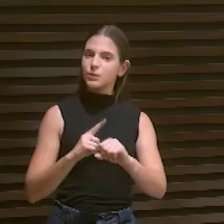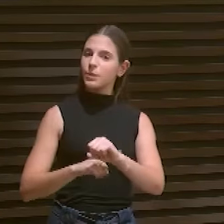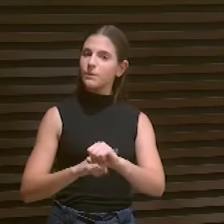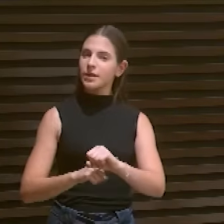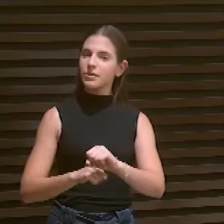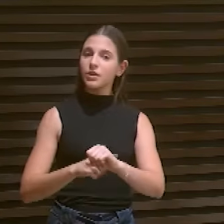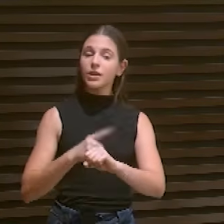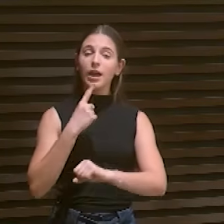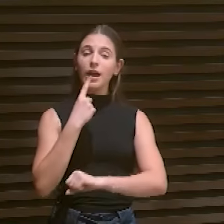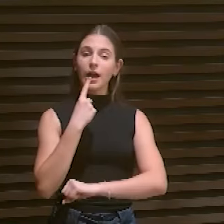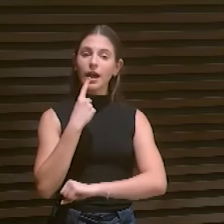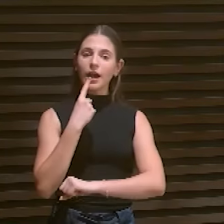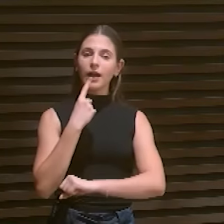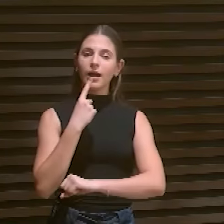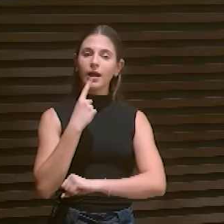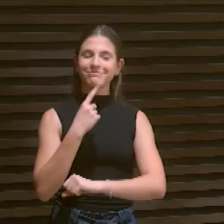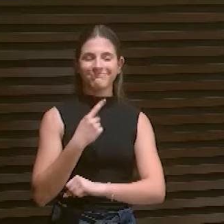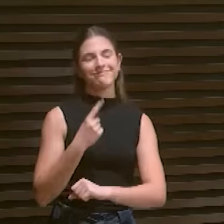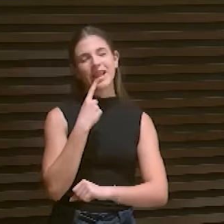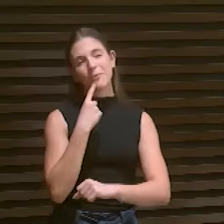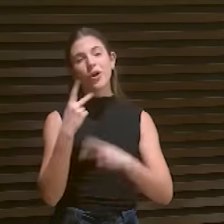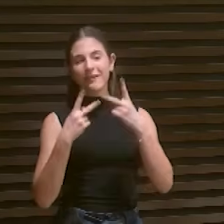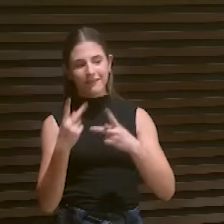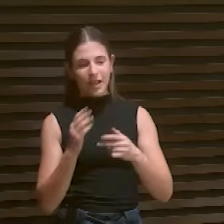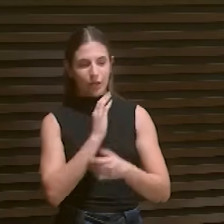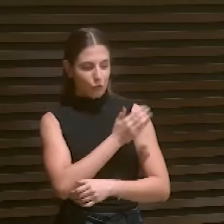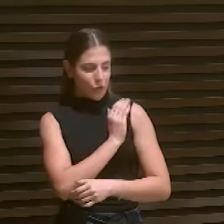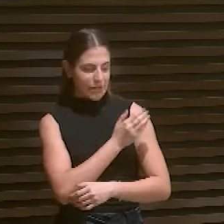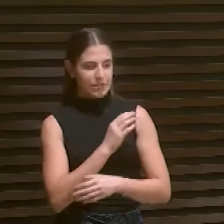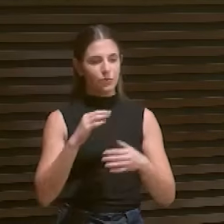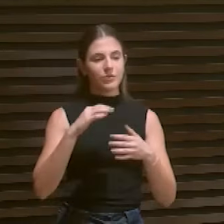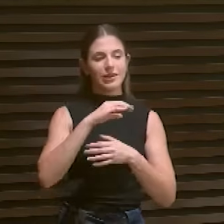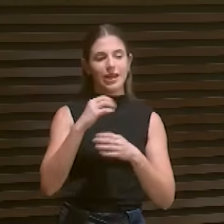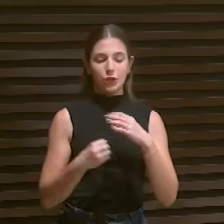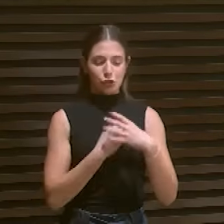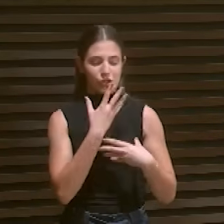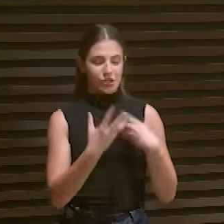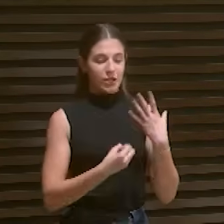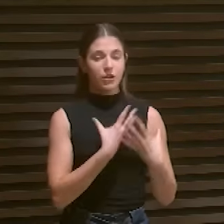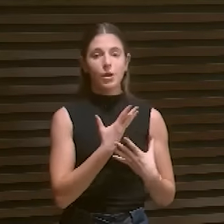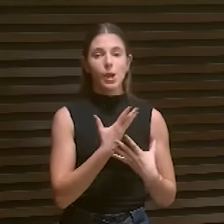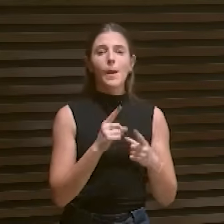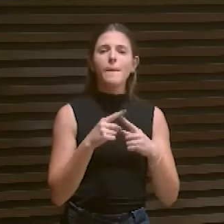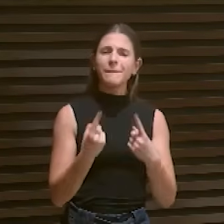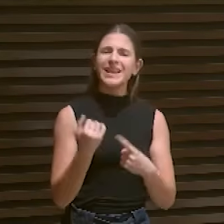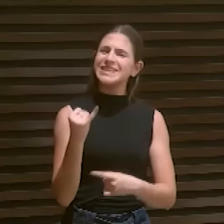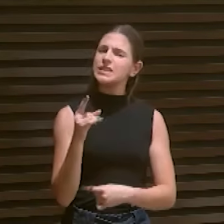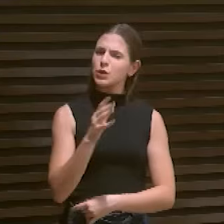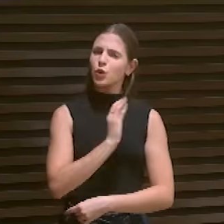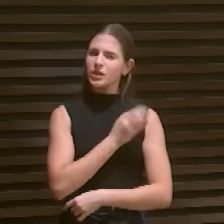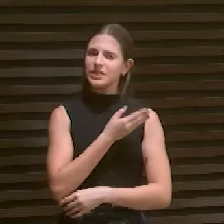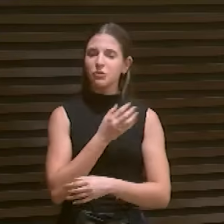a boca fala do que está cheio o coração, mas se o seu coração está vazio da palavra, você vai fazer o quê? Você não vai